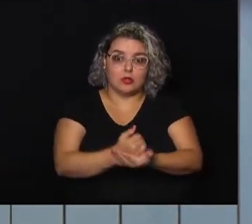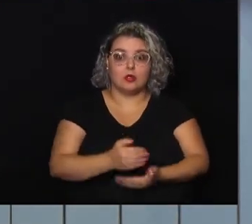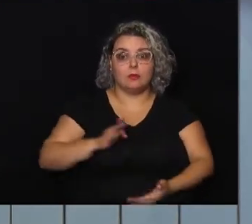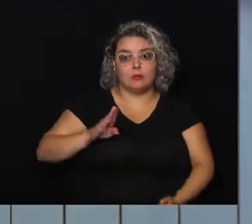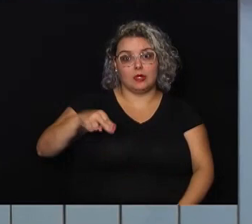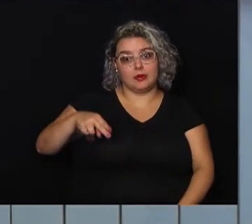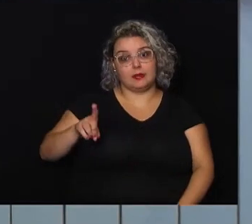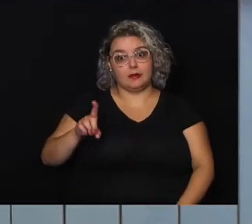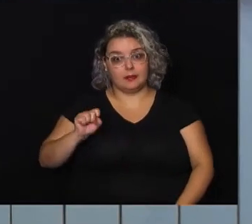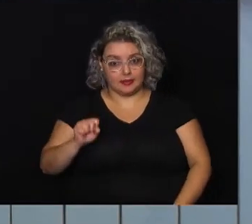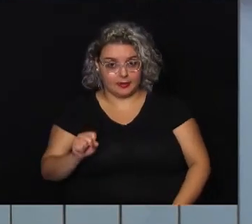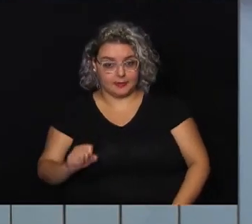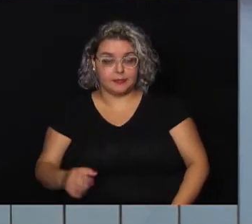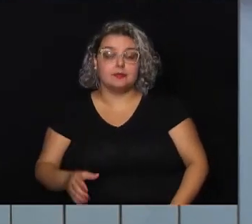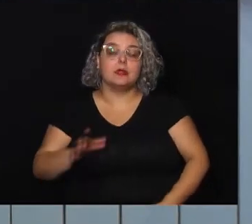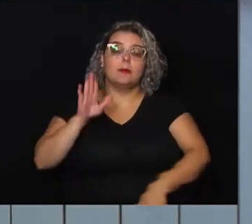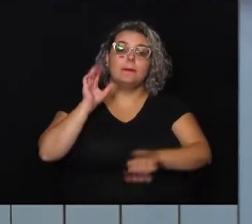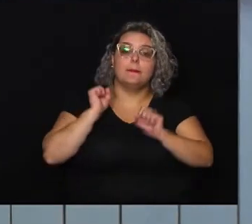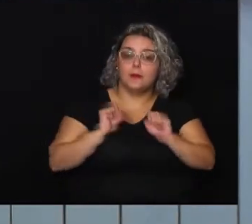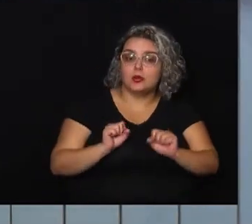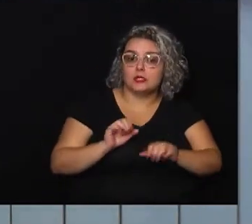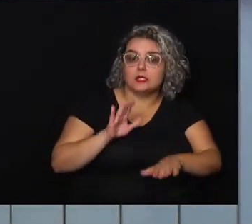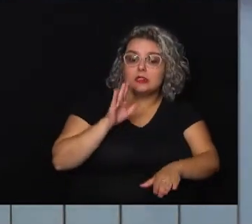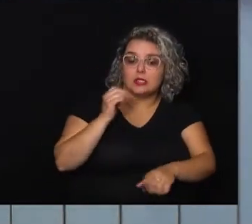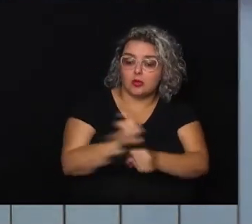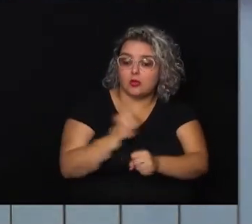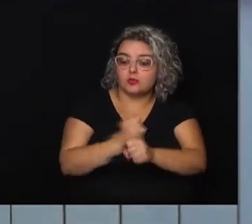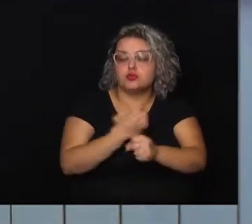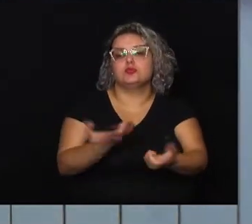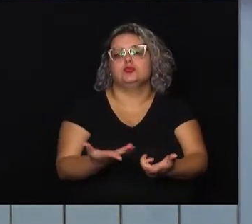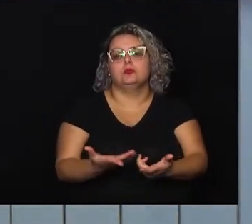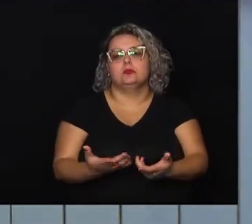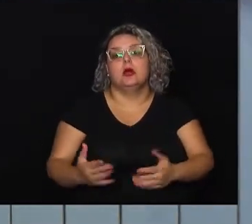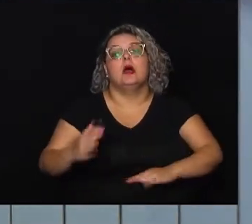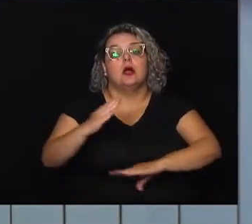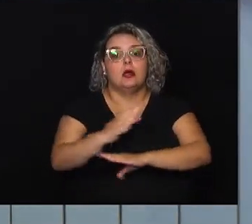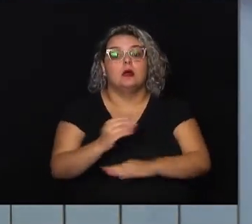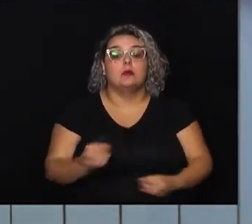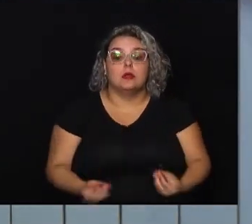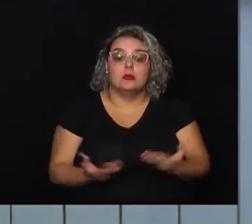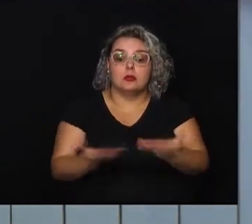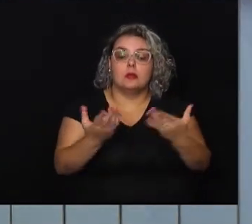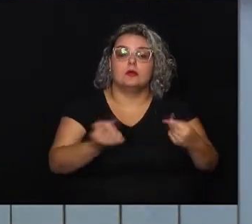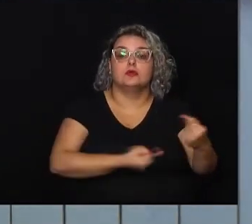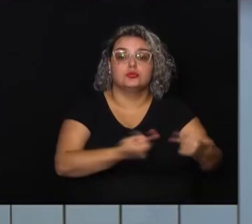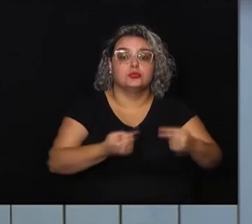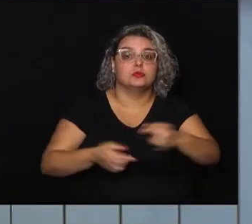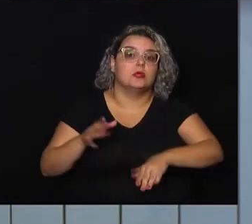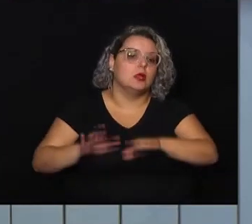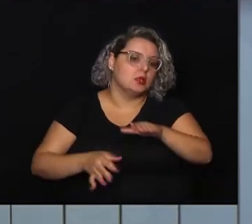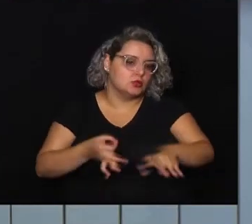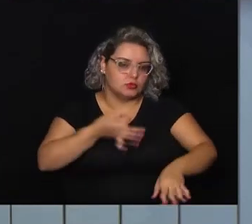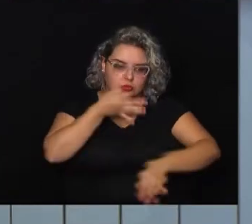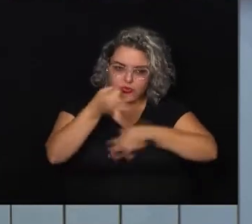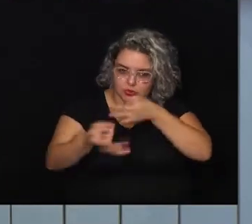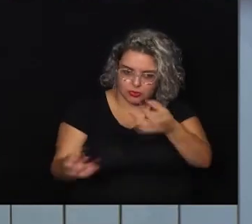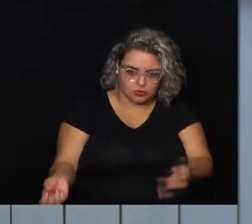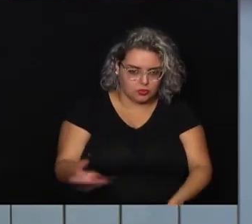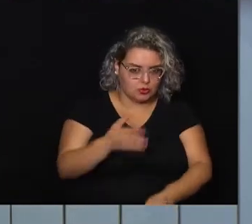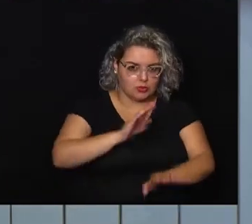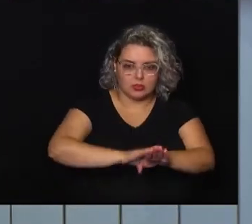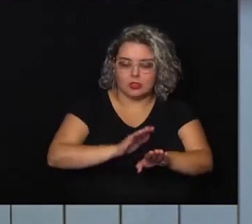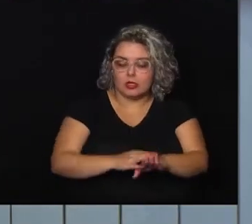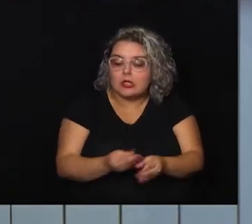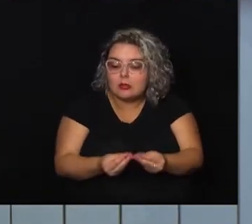BNDES, para viabilizar essas obras. Agora, a Câmara quer contribuir com o debate, talvez sugerindo novas ações,